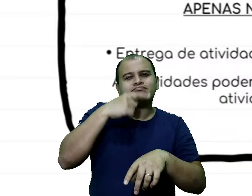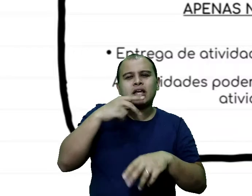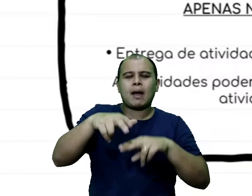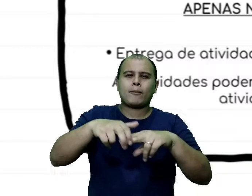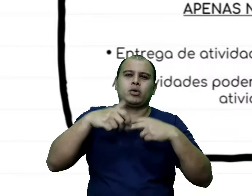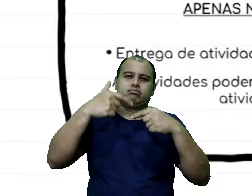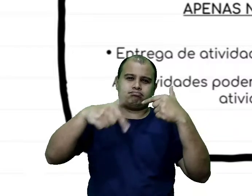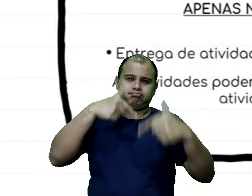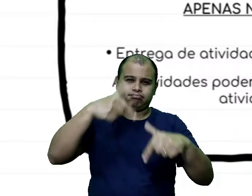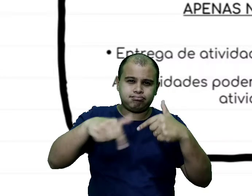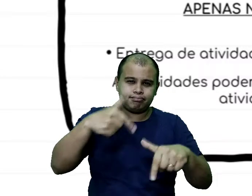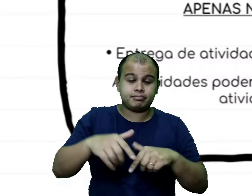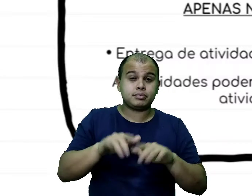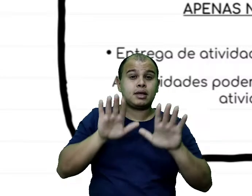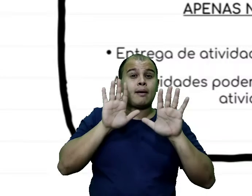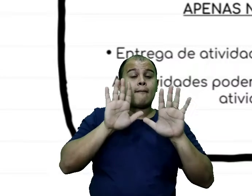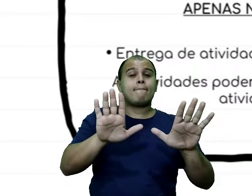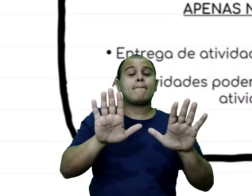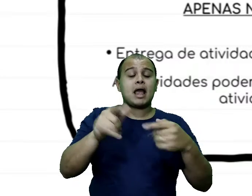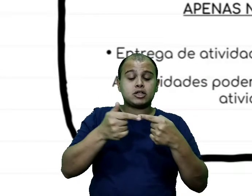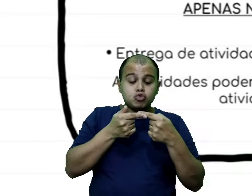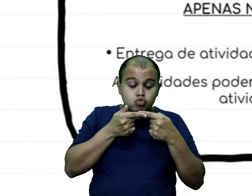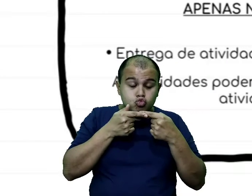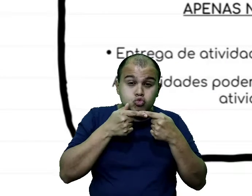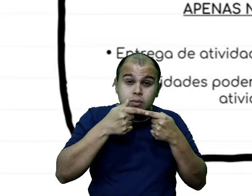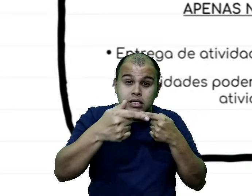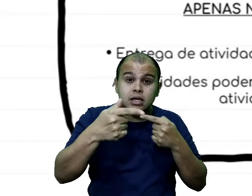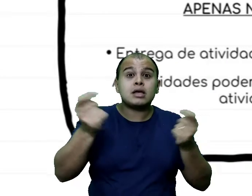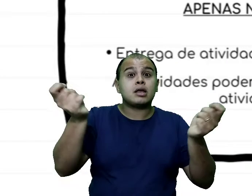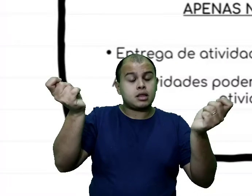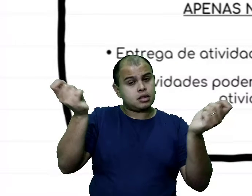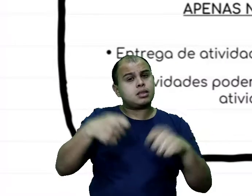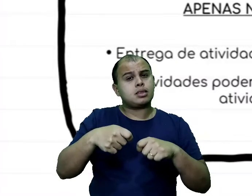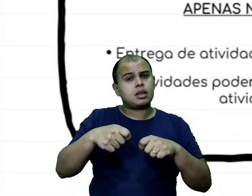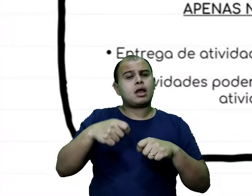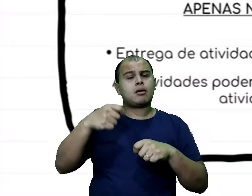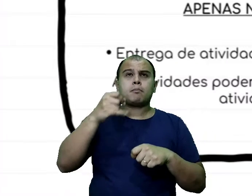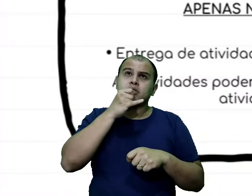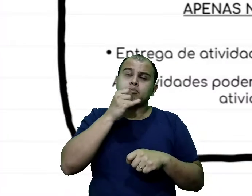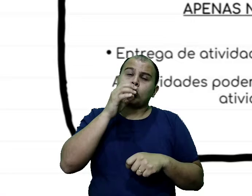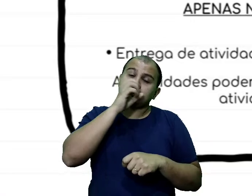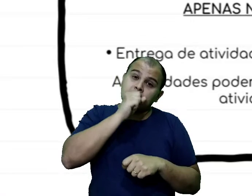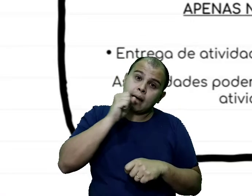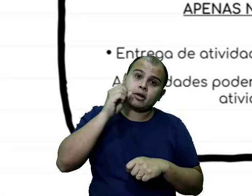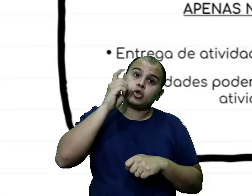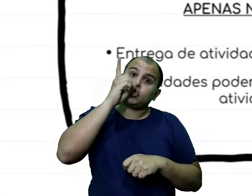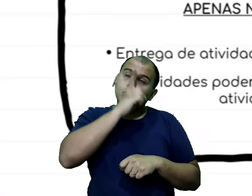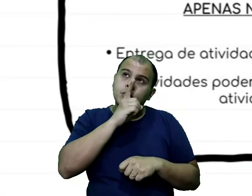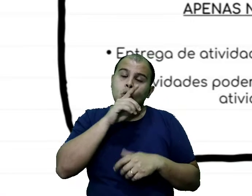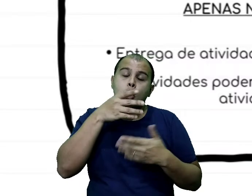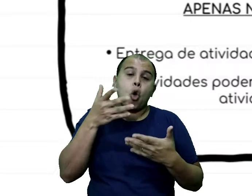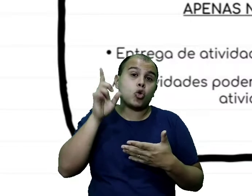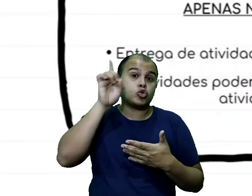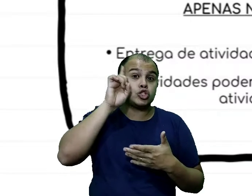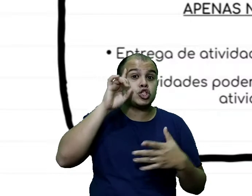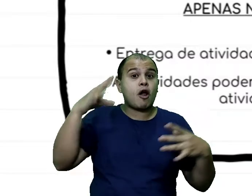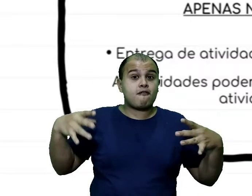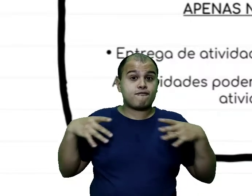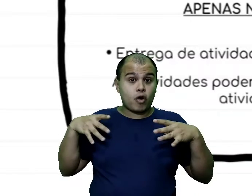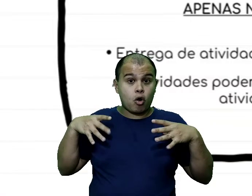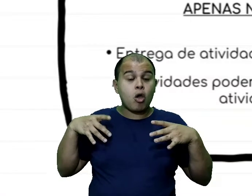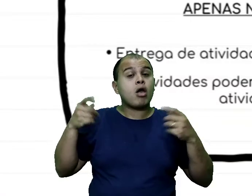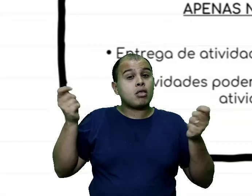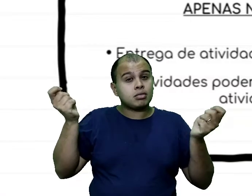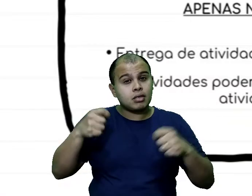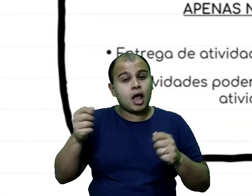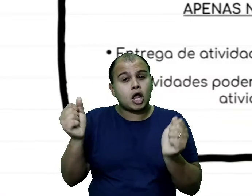e no horário, muitos estejam trabalhando. Então, com uma semana, é possível vocês se organizarem ou no fim de semana